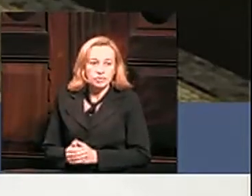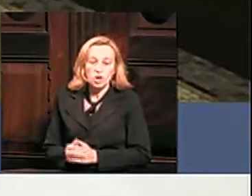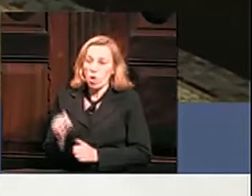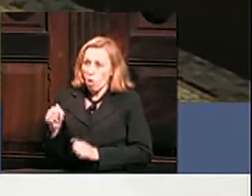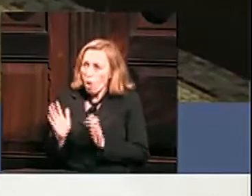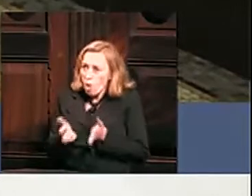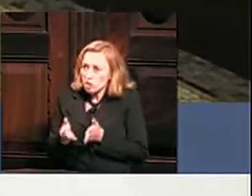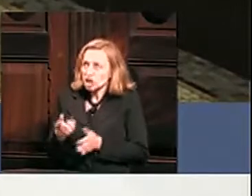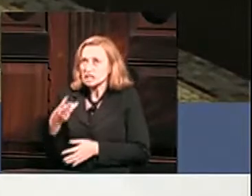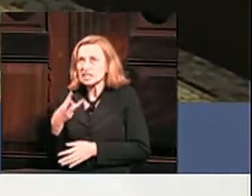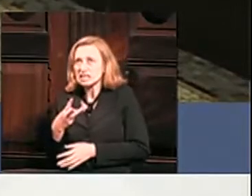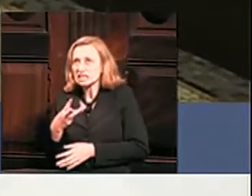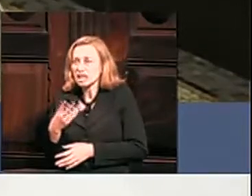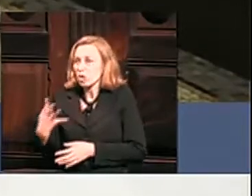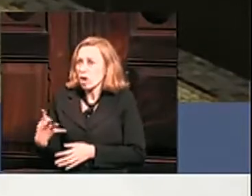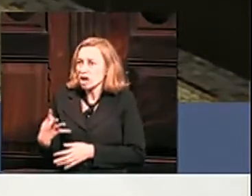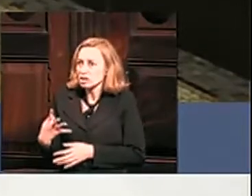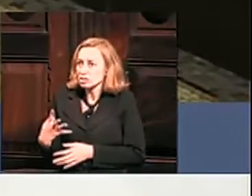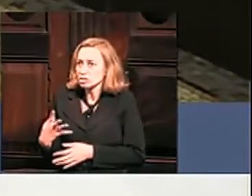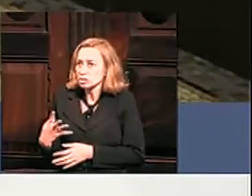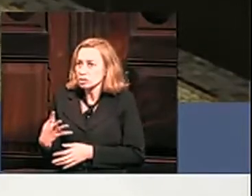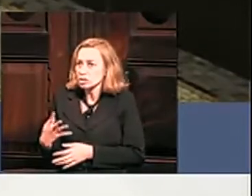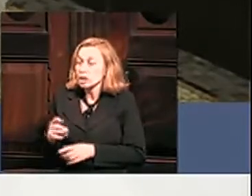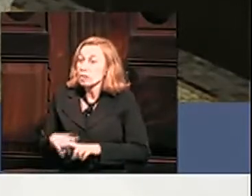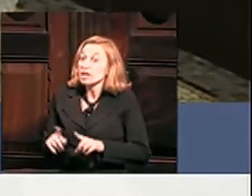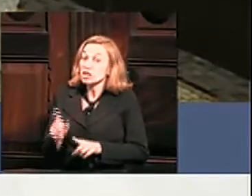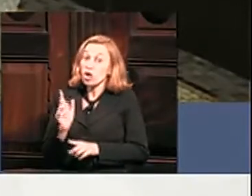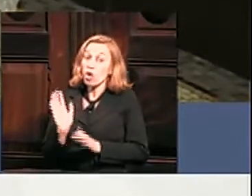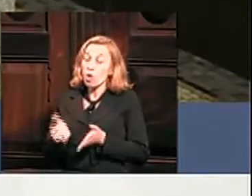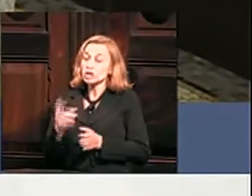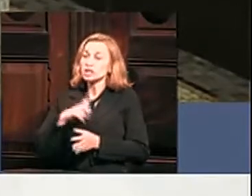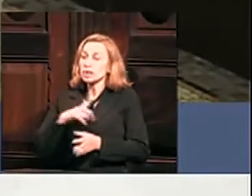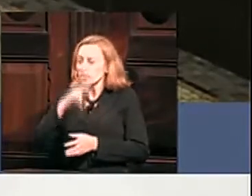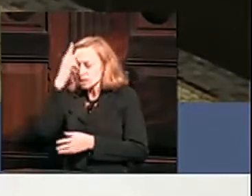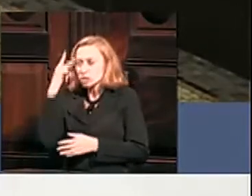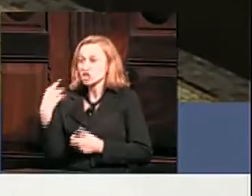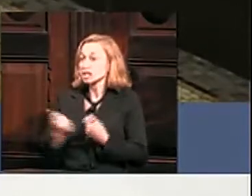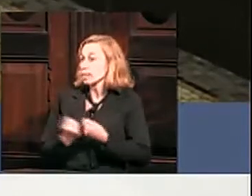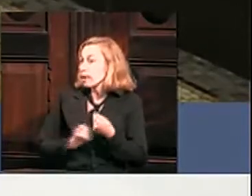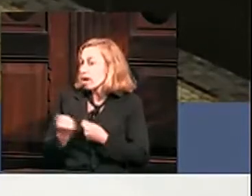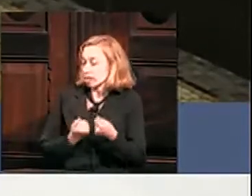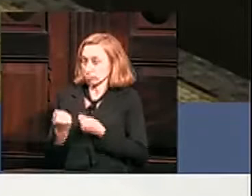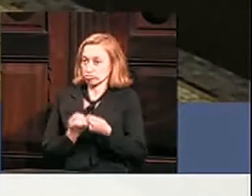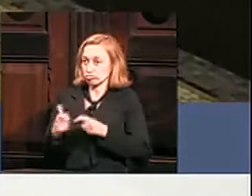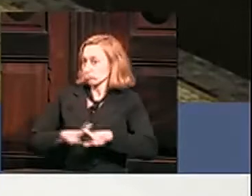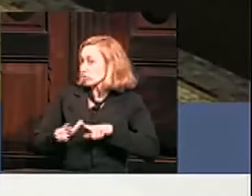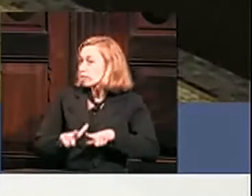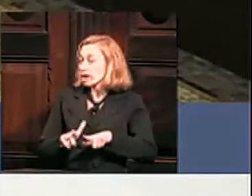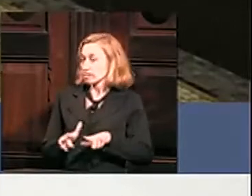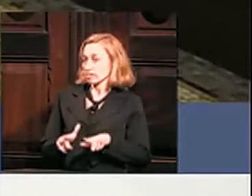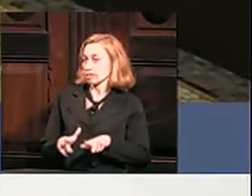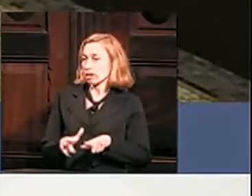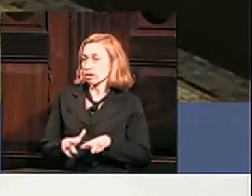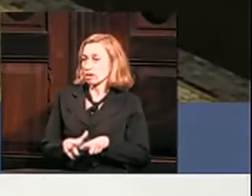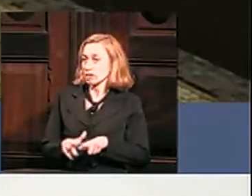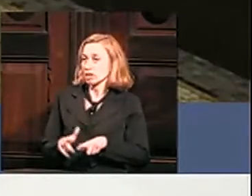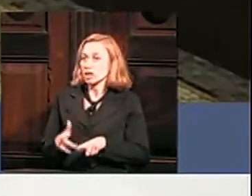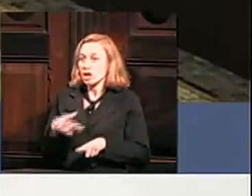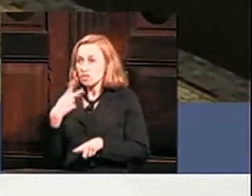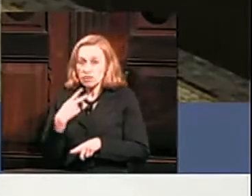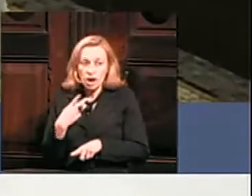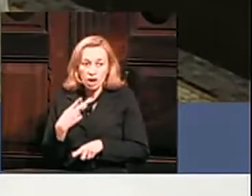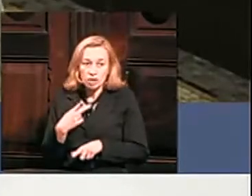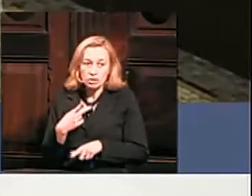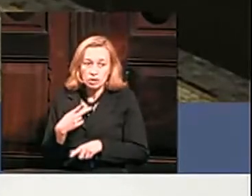Porque hoje quem dirige o seu carro, ele dirige para trabalhar. E eu digo com você, para Vossa Excelência, com certeza, encher um